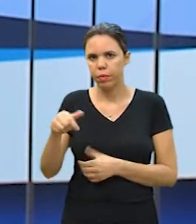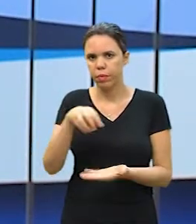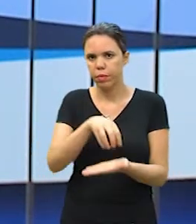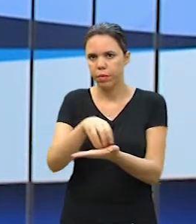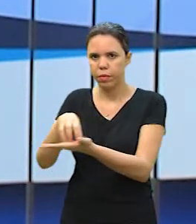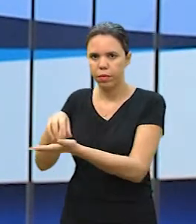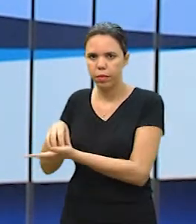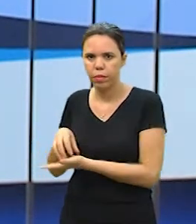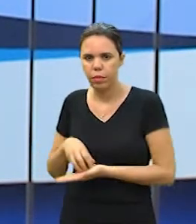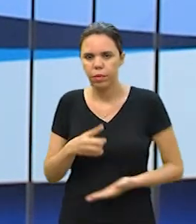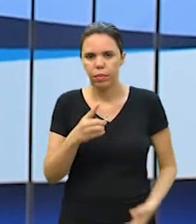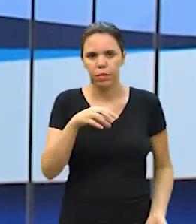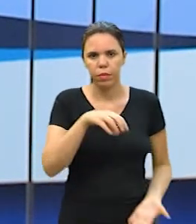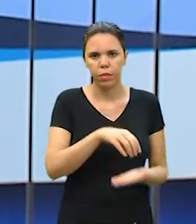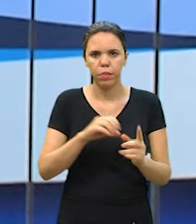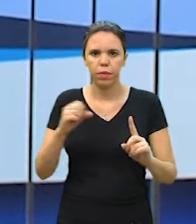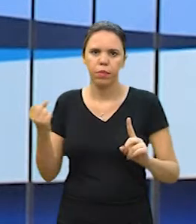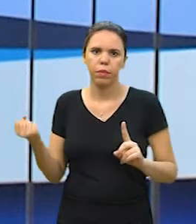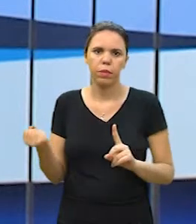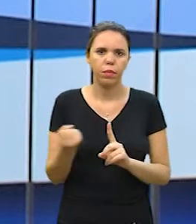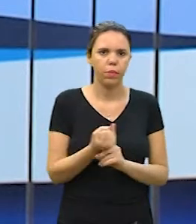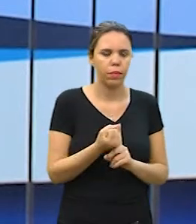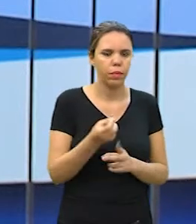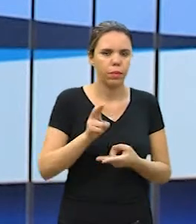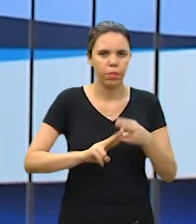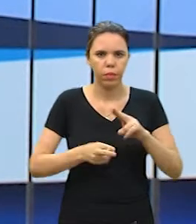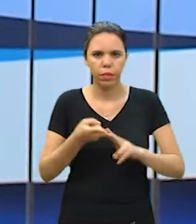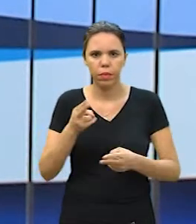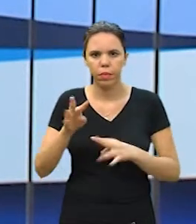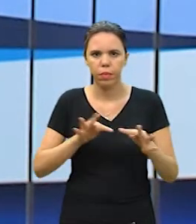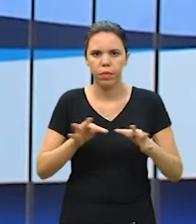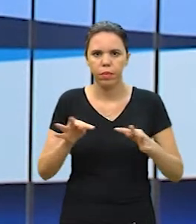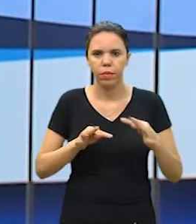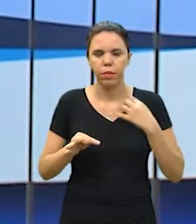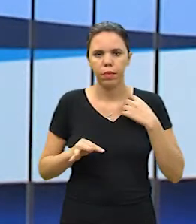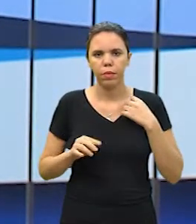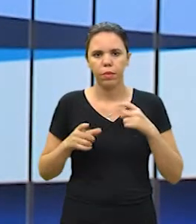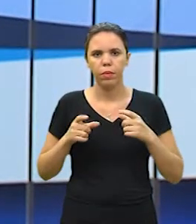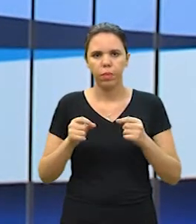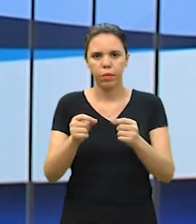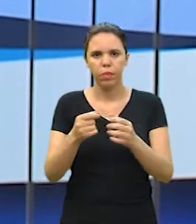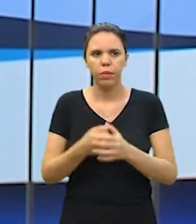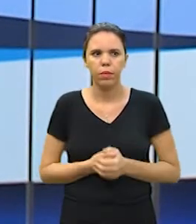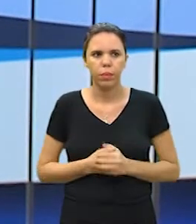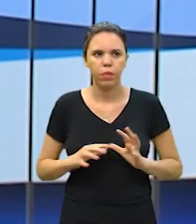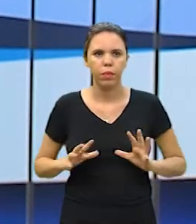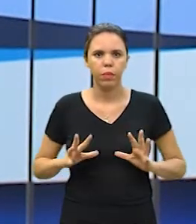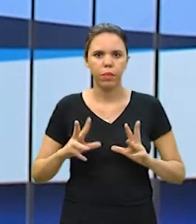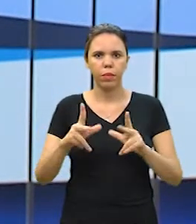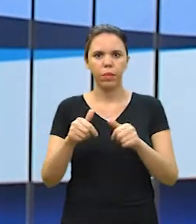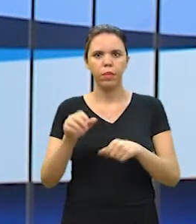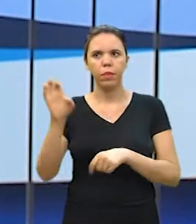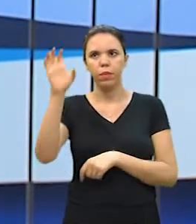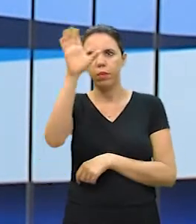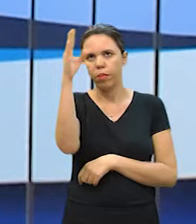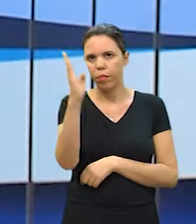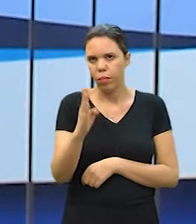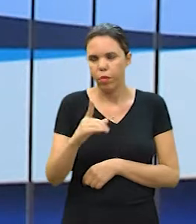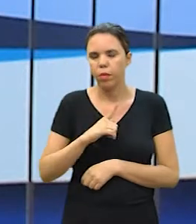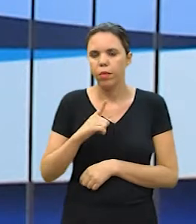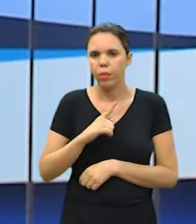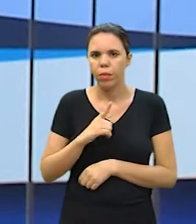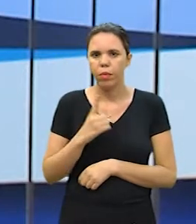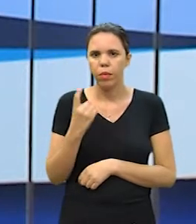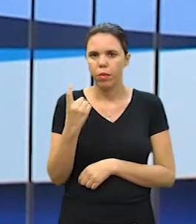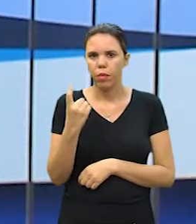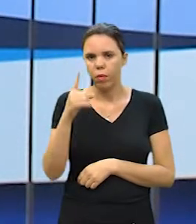317 unidades e centros de assistência habilitados no tratamento ao câncer. Todos os estados brasileiros têm